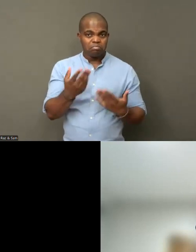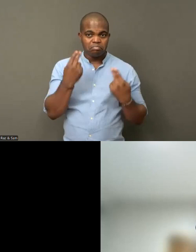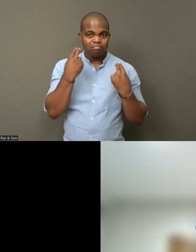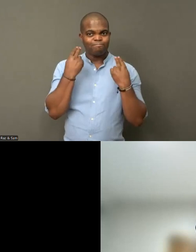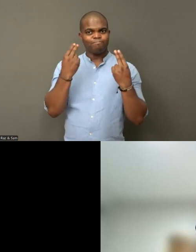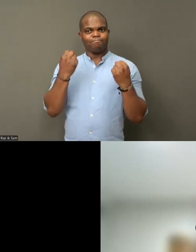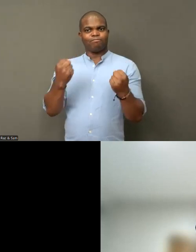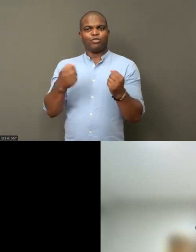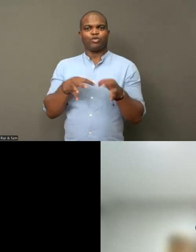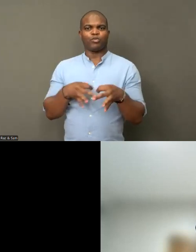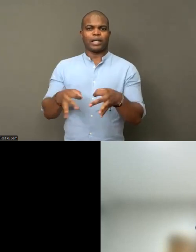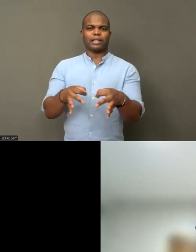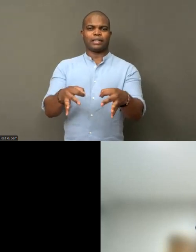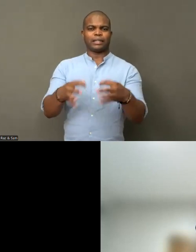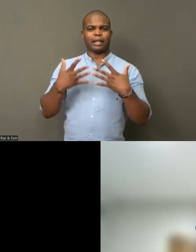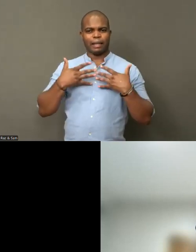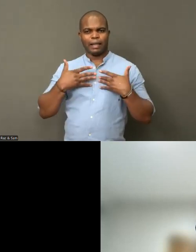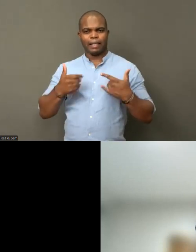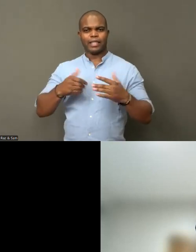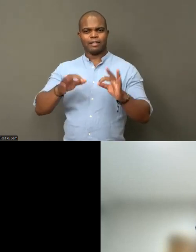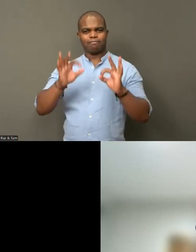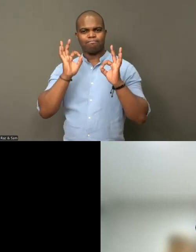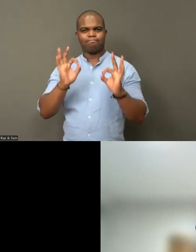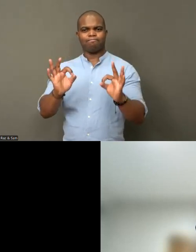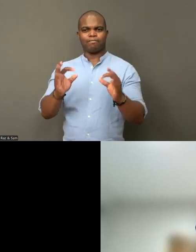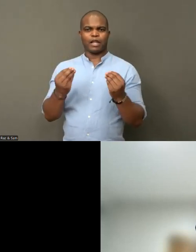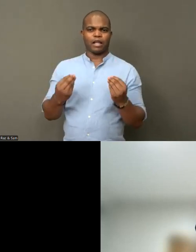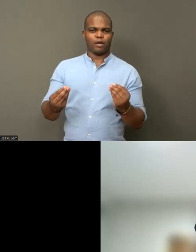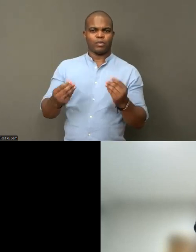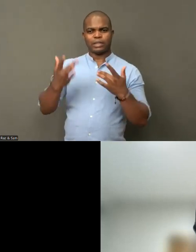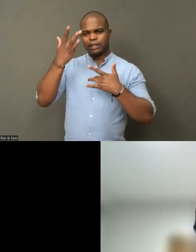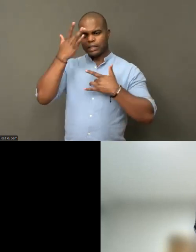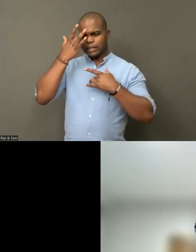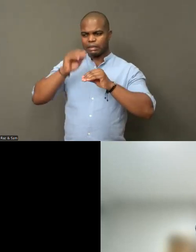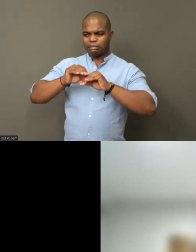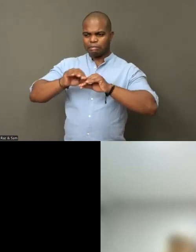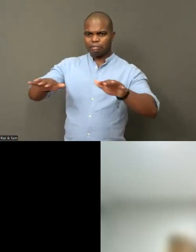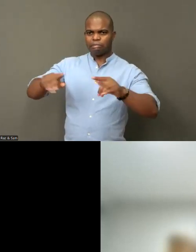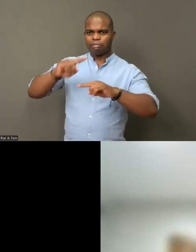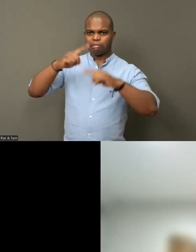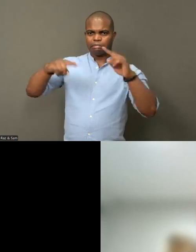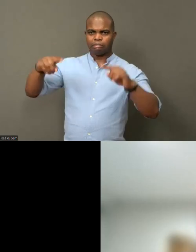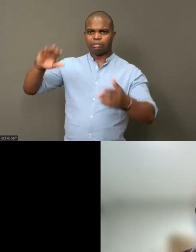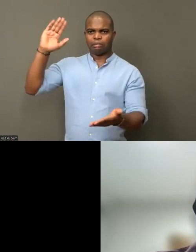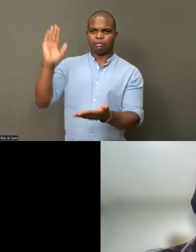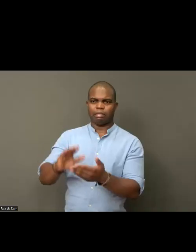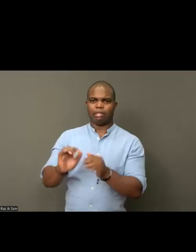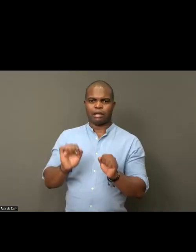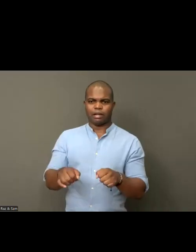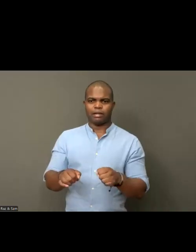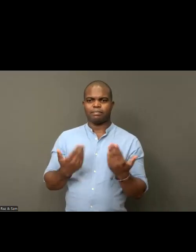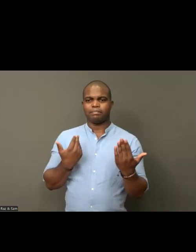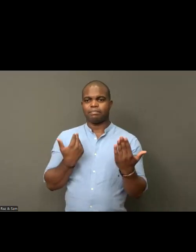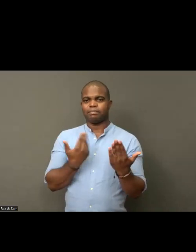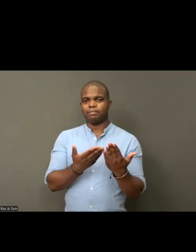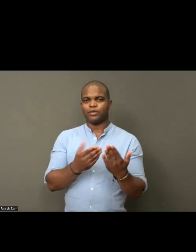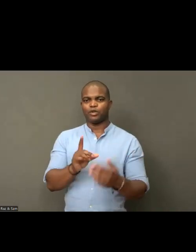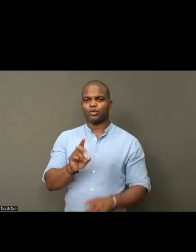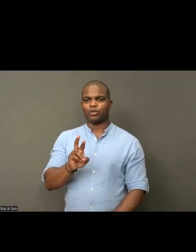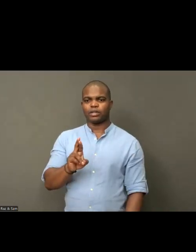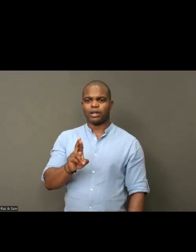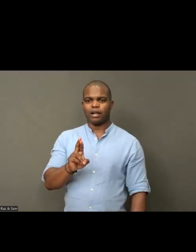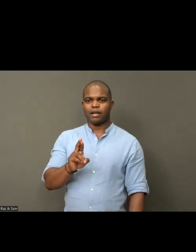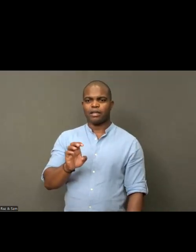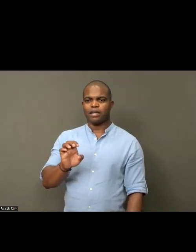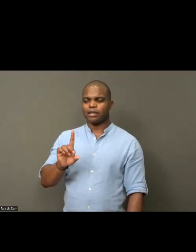eliminar doenças socialmente determinadas. Seja muito bem-vindo, Dr. Edilson. Muito obrigado.